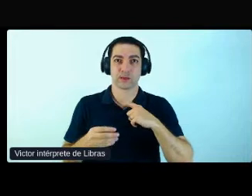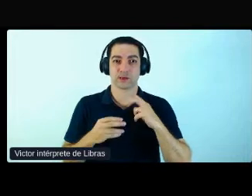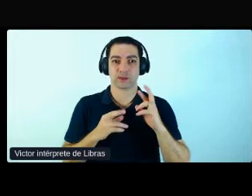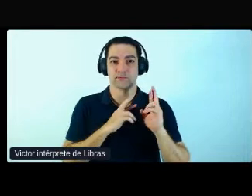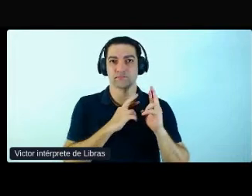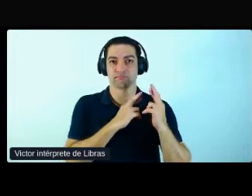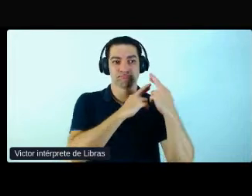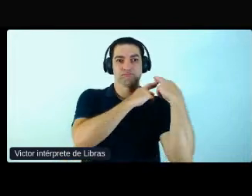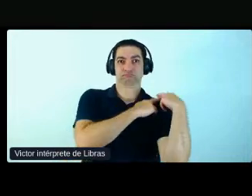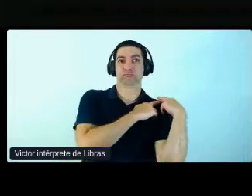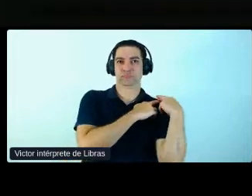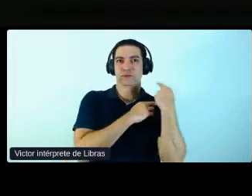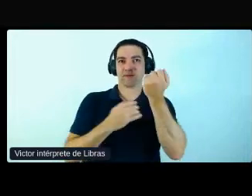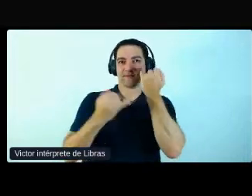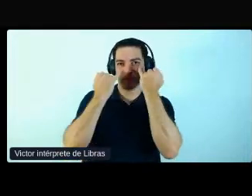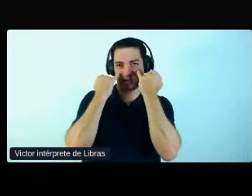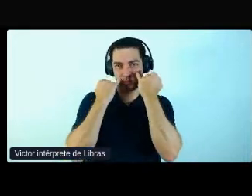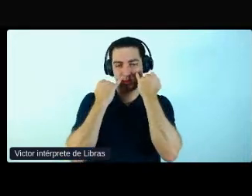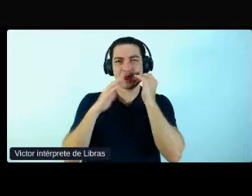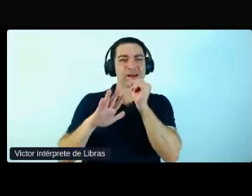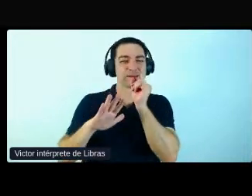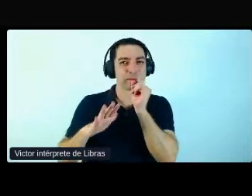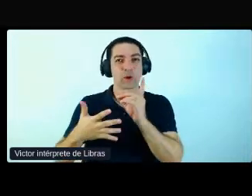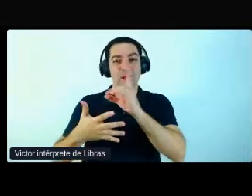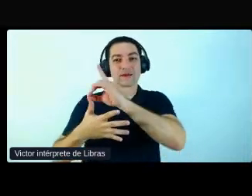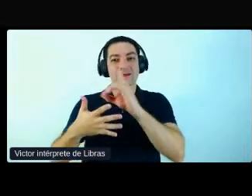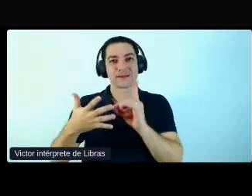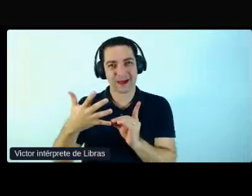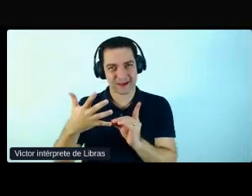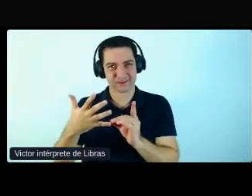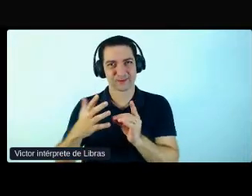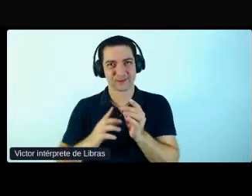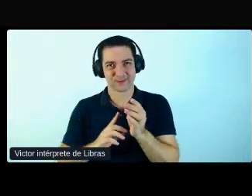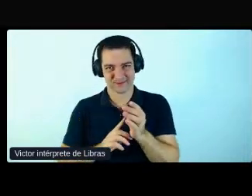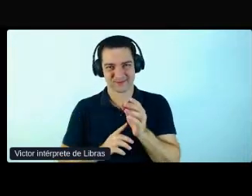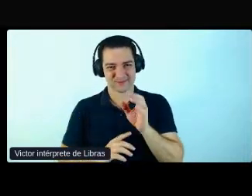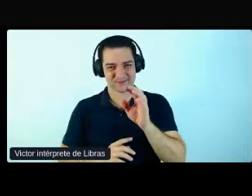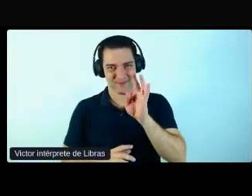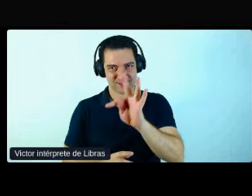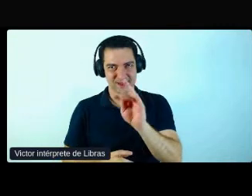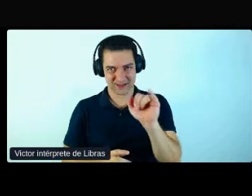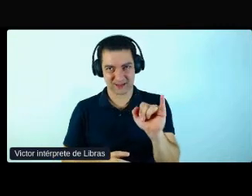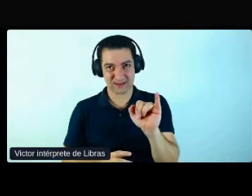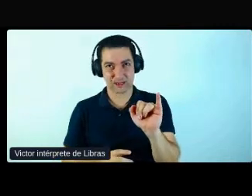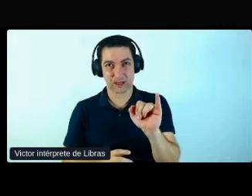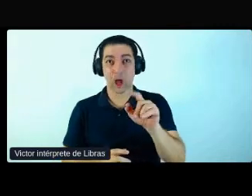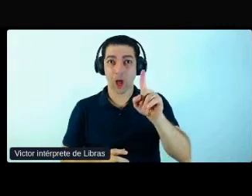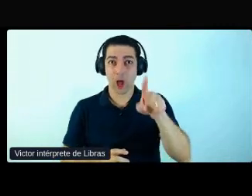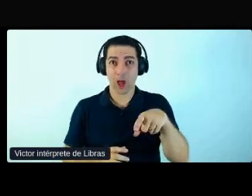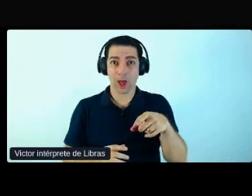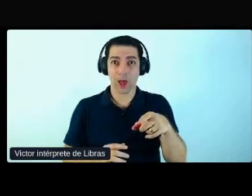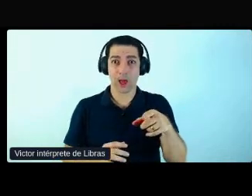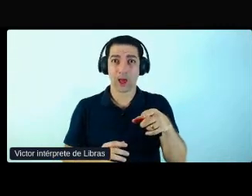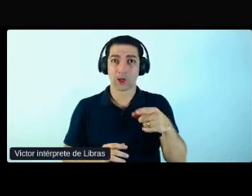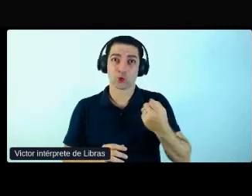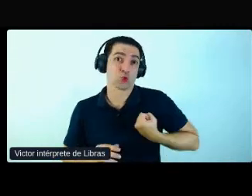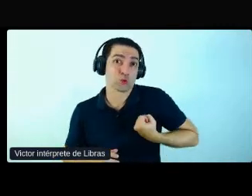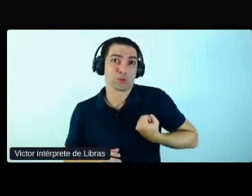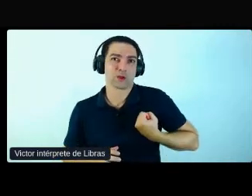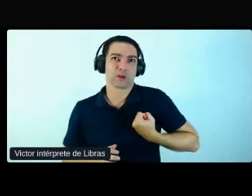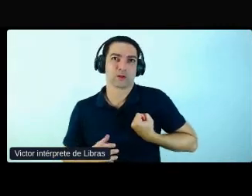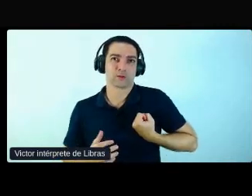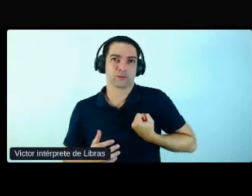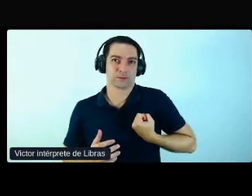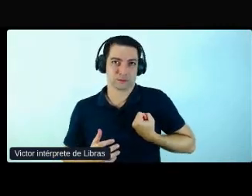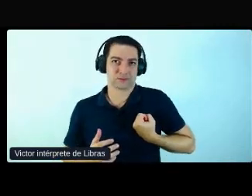TI, eles são números, são, né, dados assim que não geram